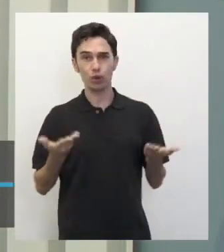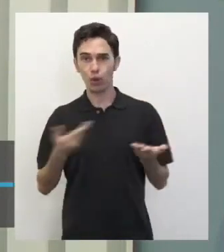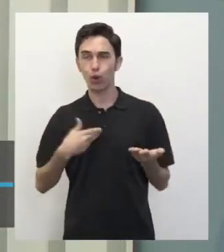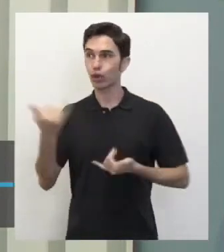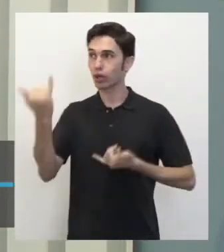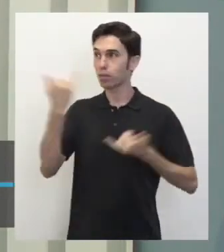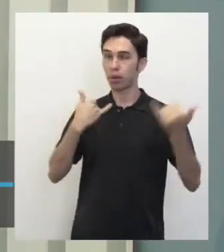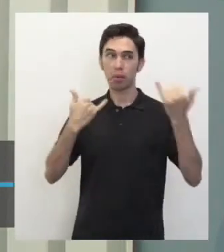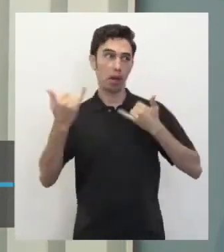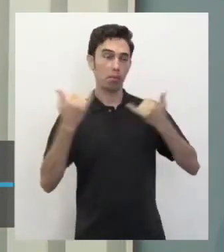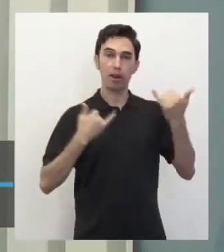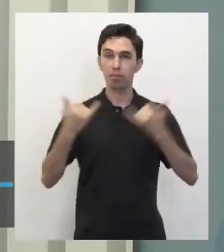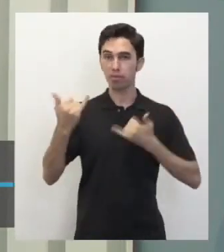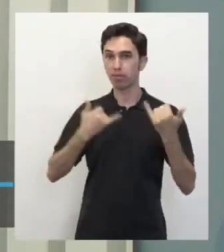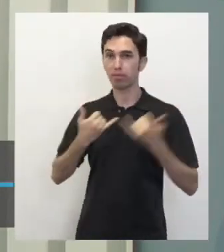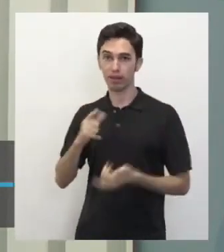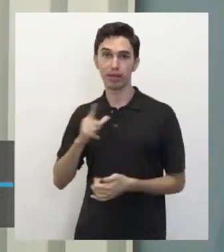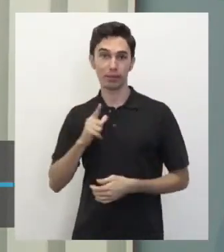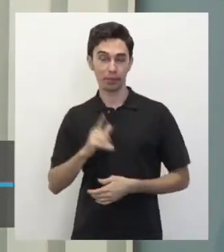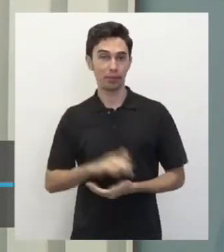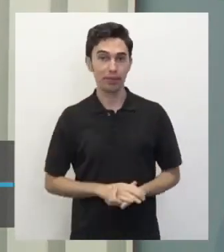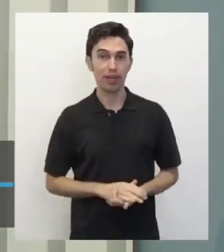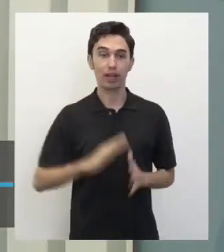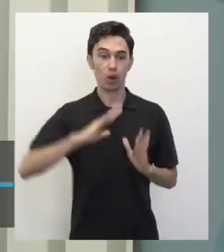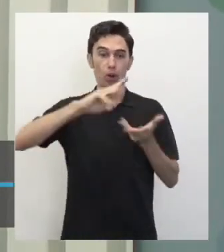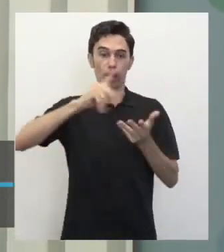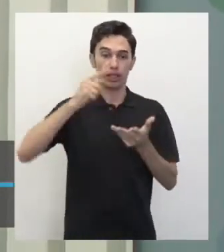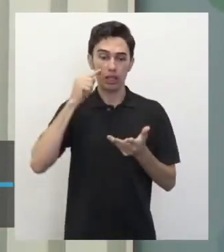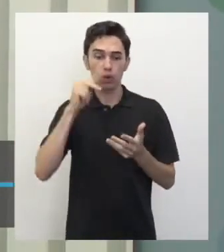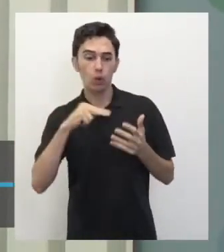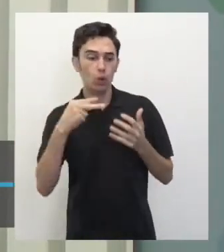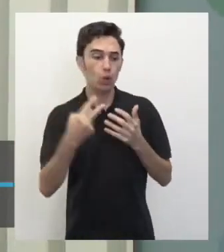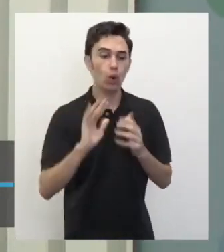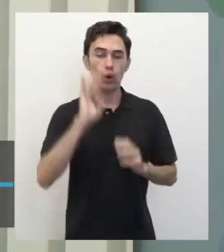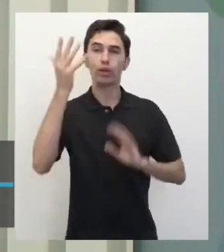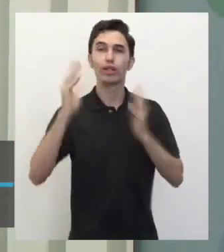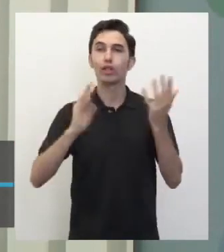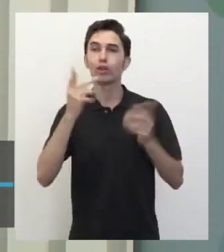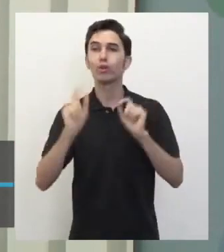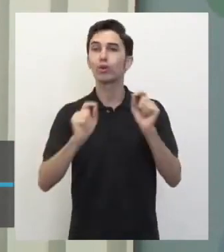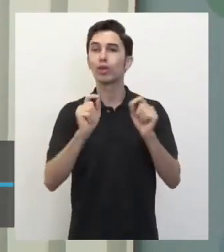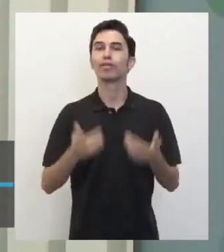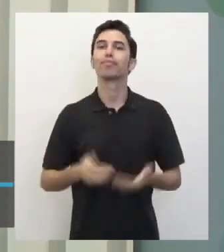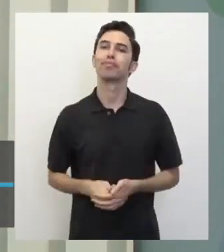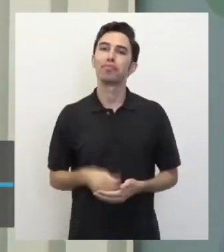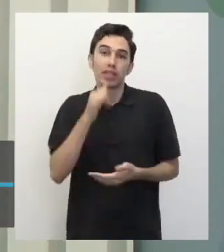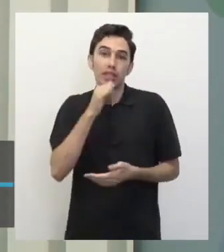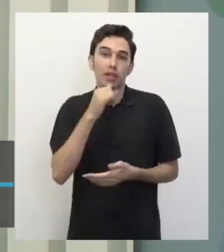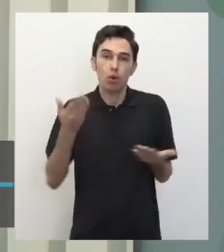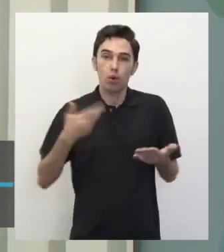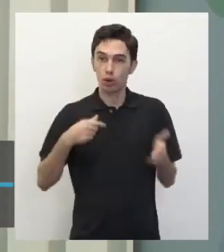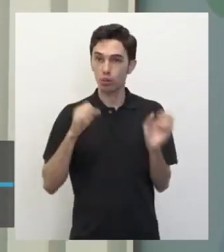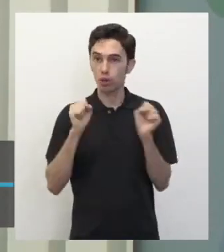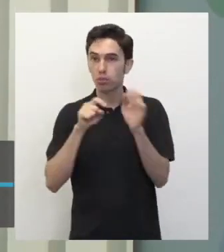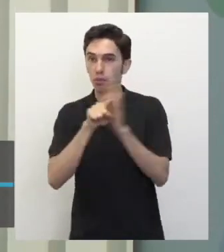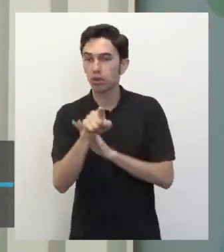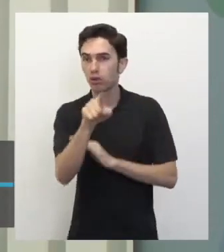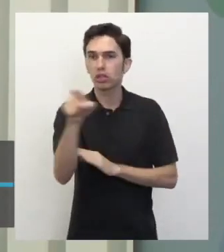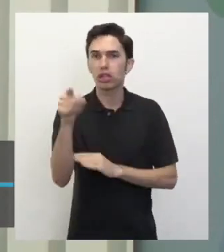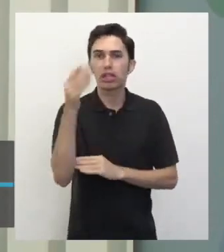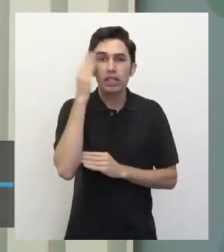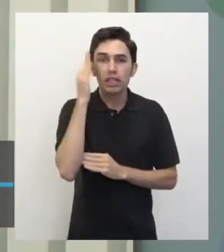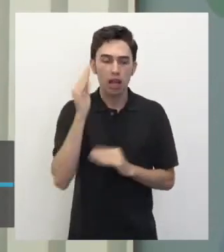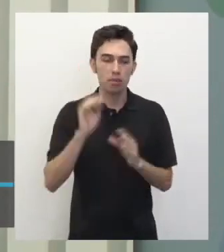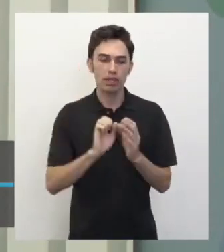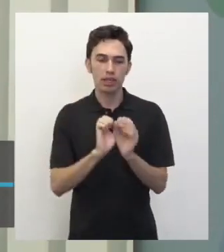de obtermos informação, de sabermos o que está acontecendo no mundo. Por exemplo, eu poderia perguntar hoje como é que você se informou sobre a pandemia, né? Ou seja, foi